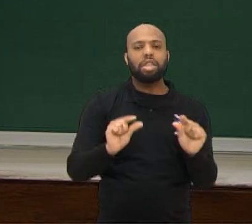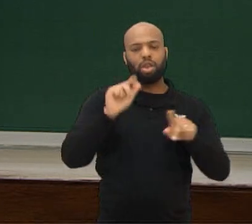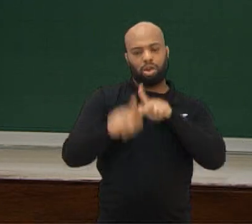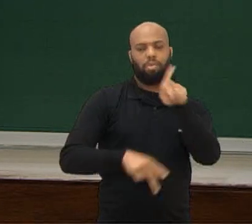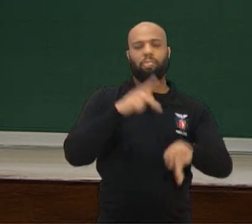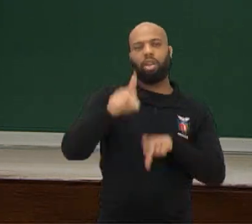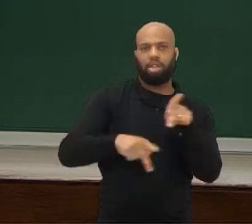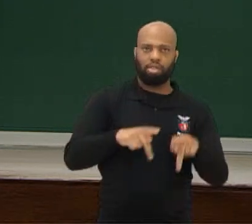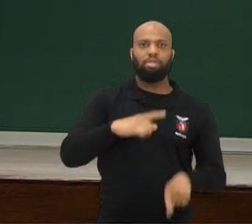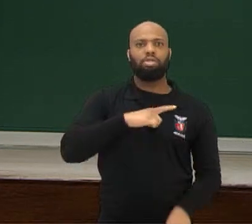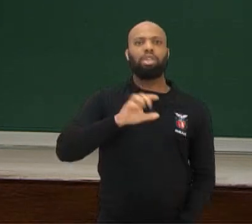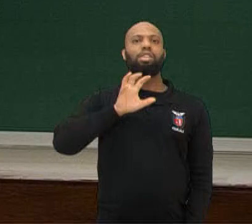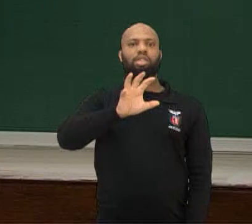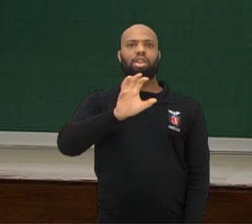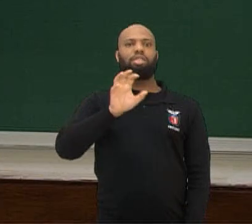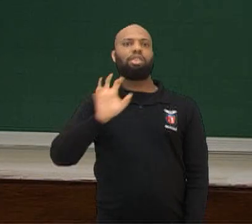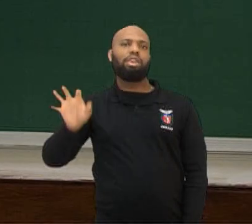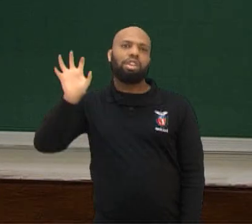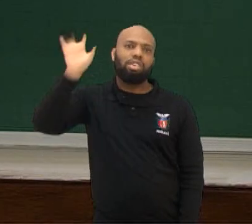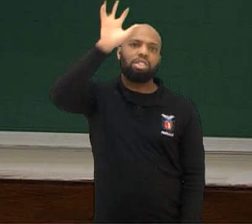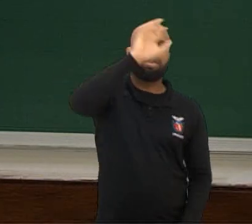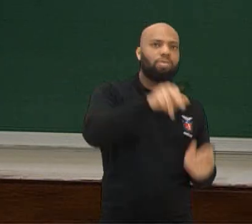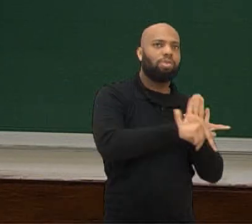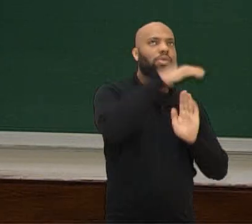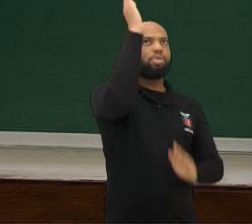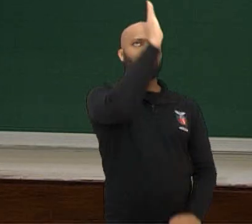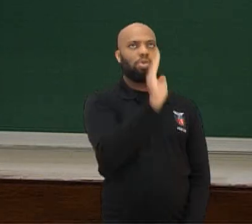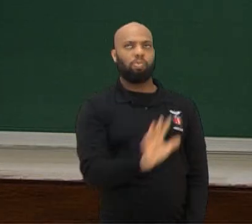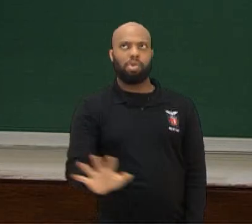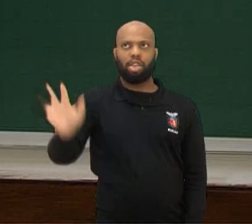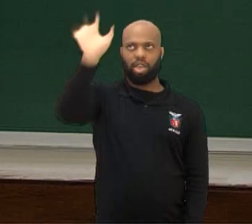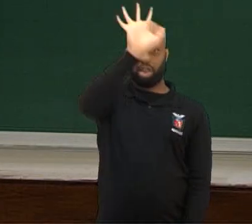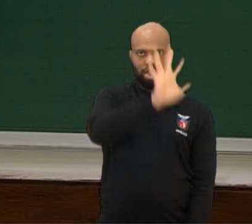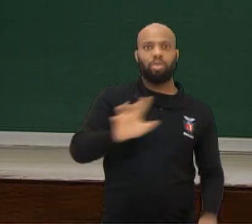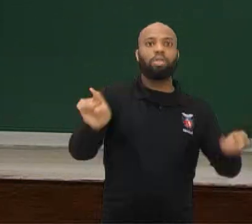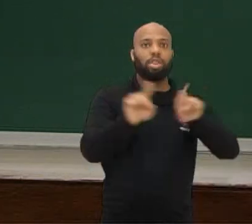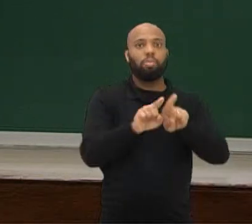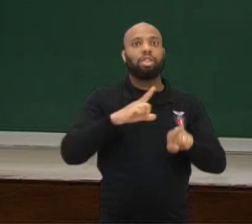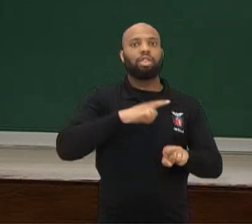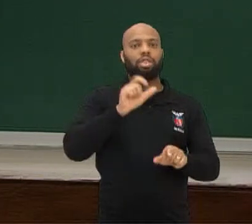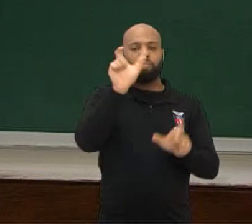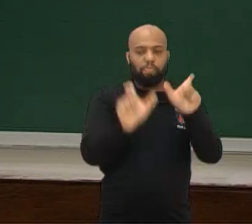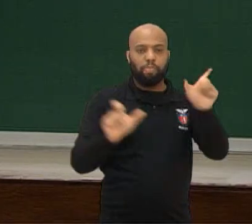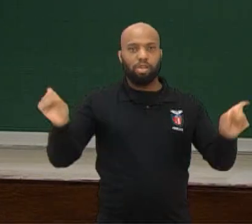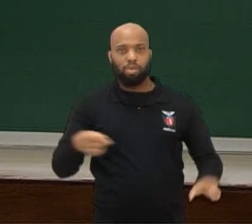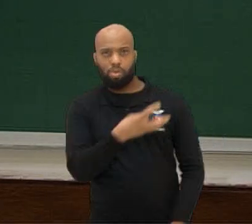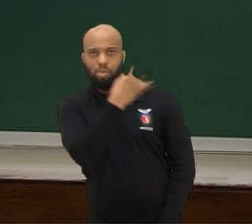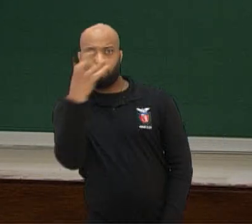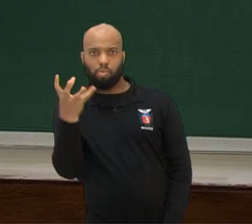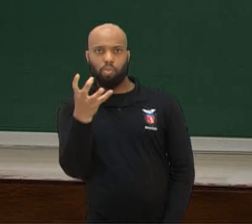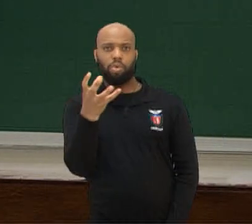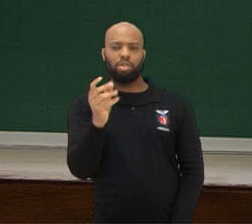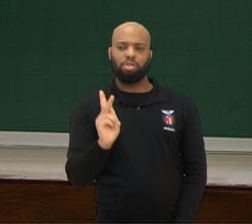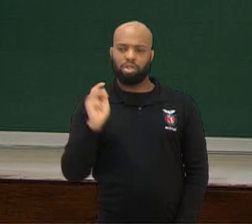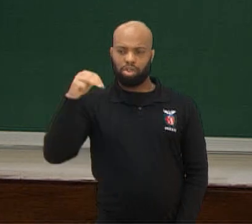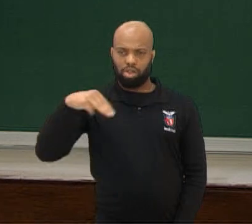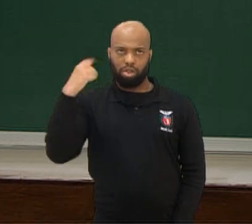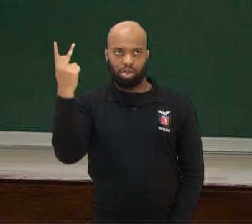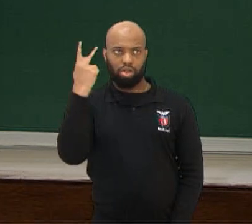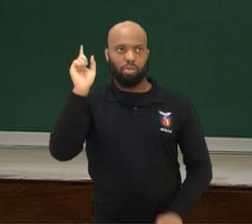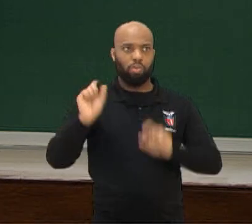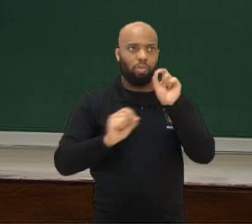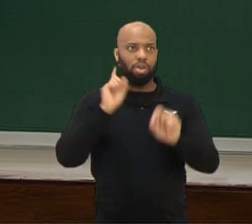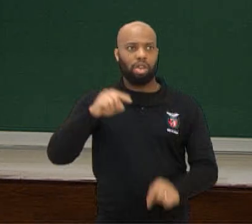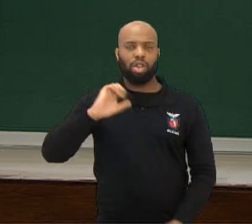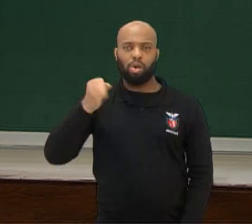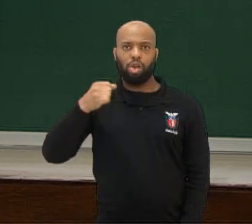as menores populações, se eu pensar em regiões do Brasil. E tem uma densidade demográfica ali de 8,75,